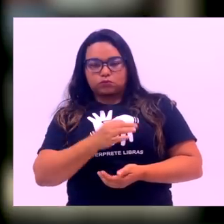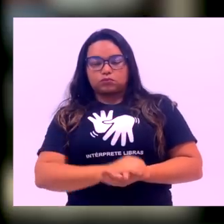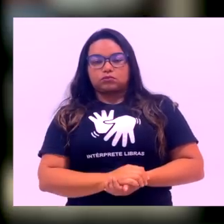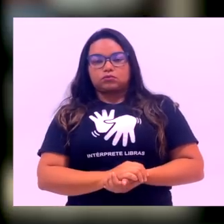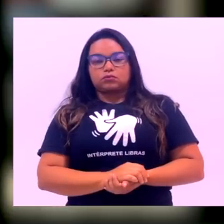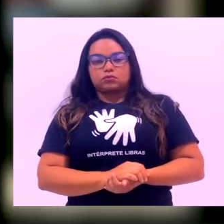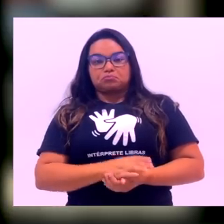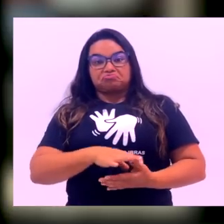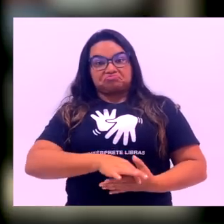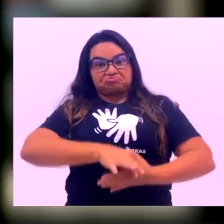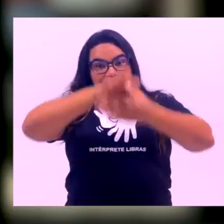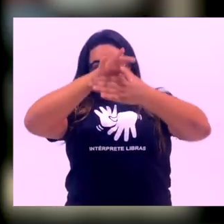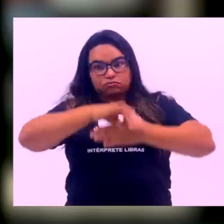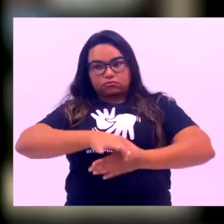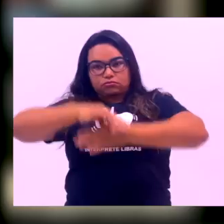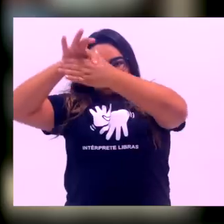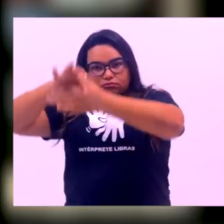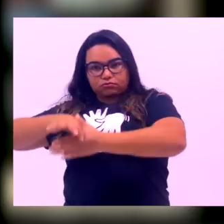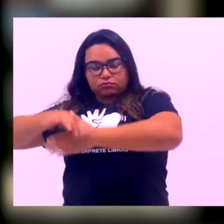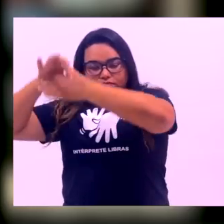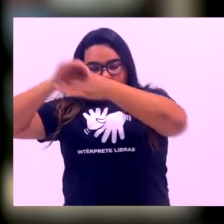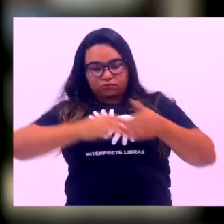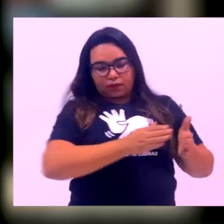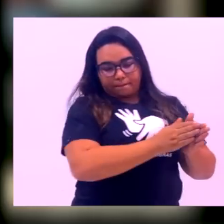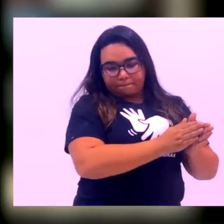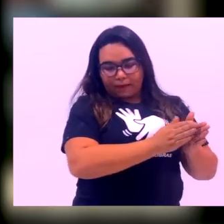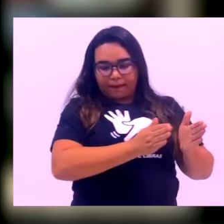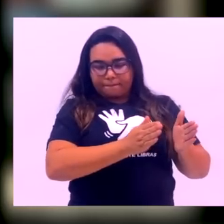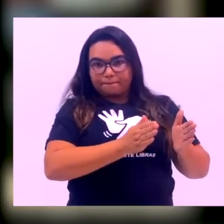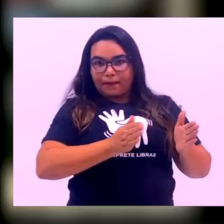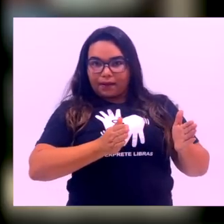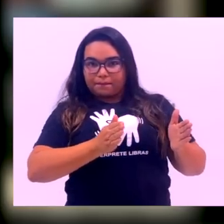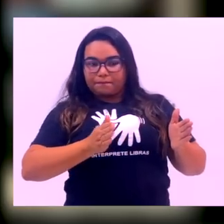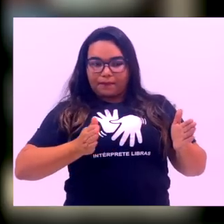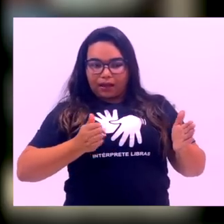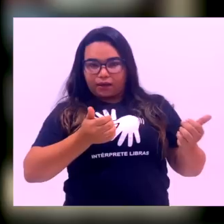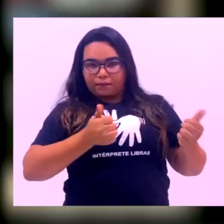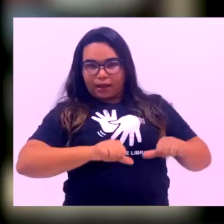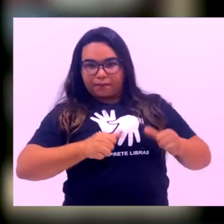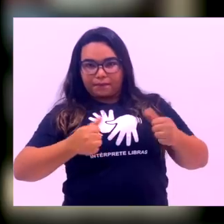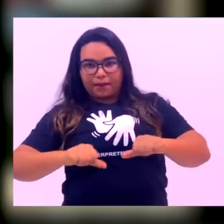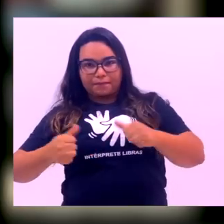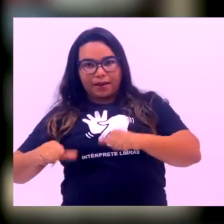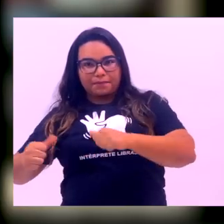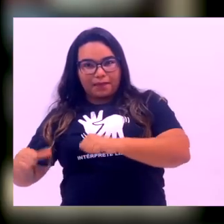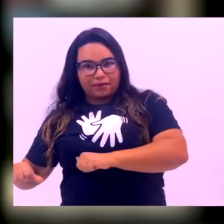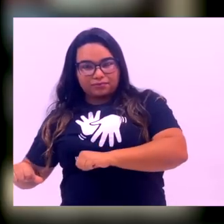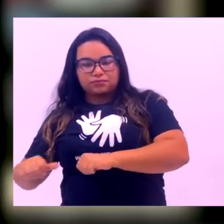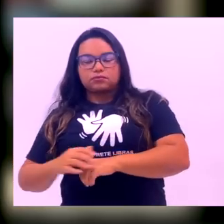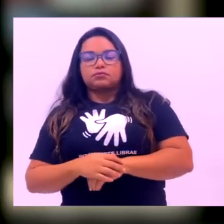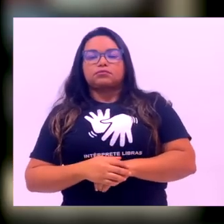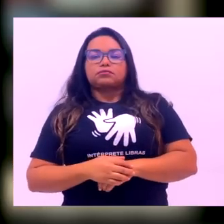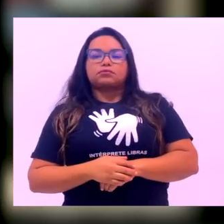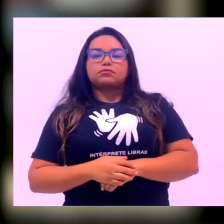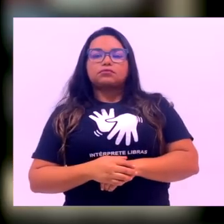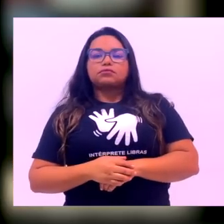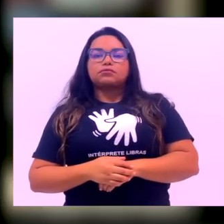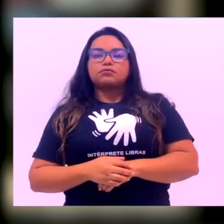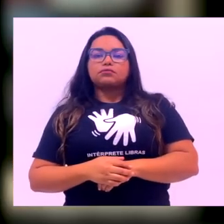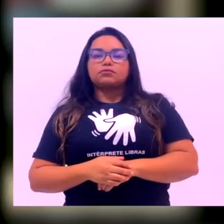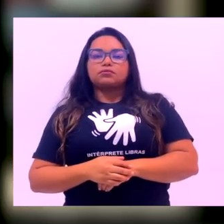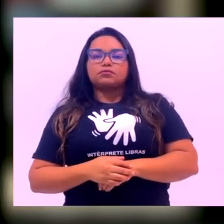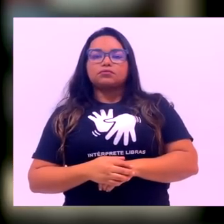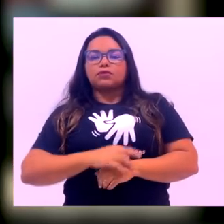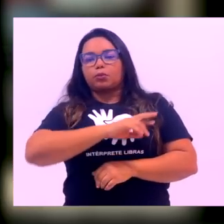cair. Todos os grandes líderes, de Lech Walesa a esta senhora aqui, Margaret